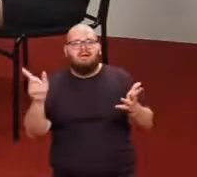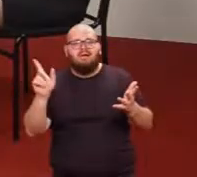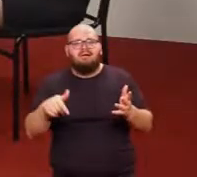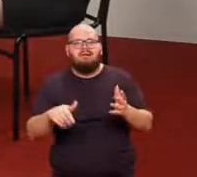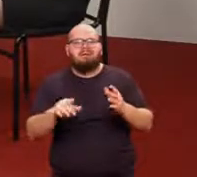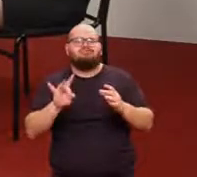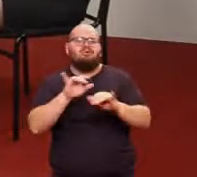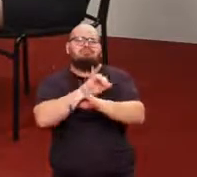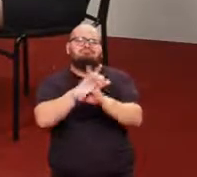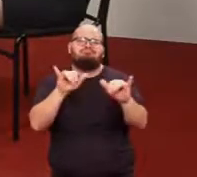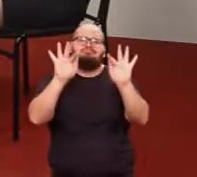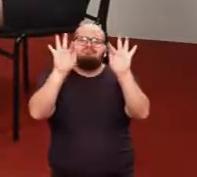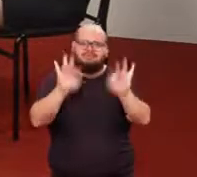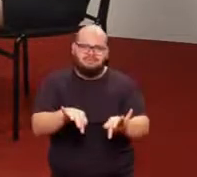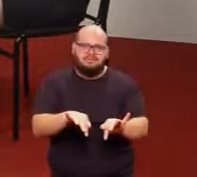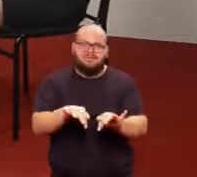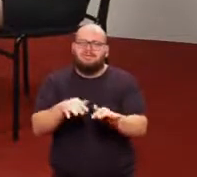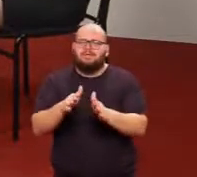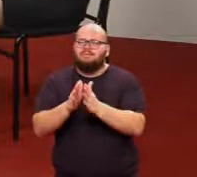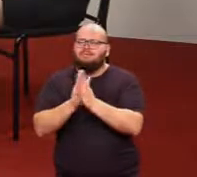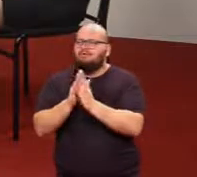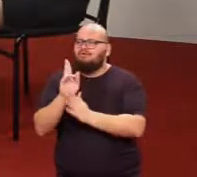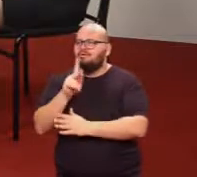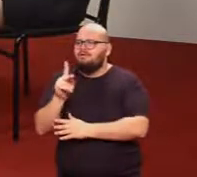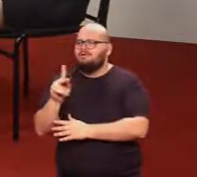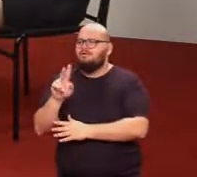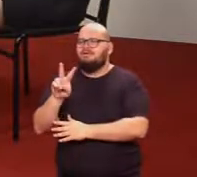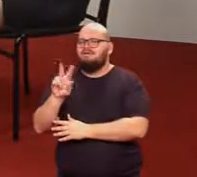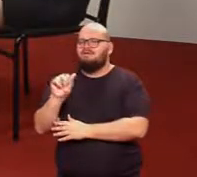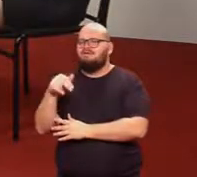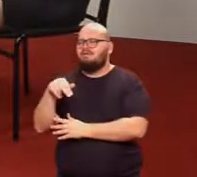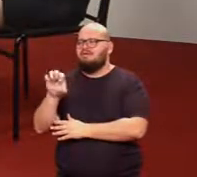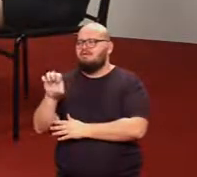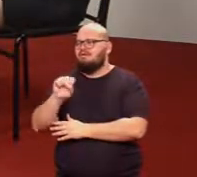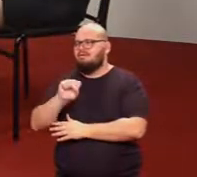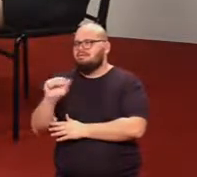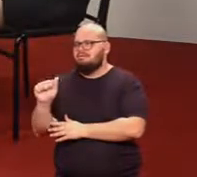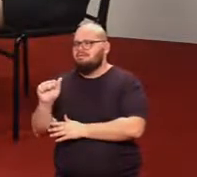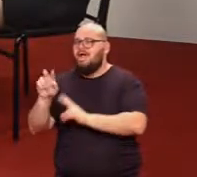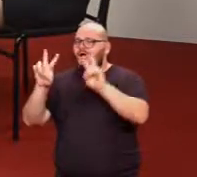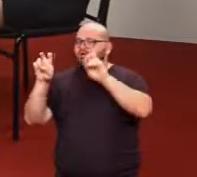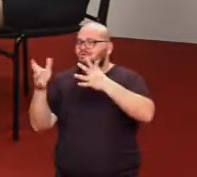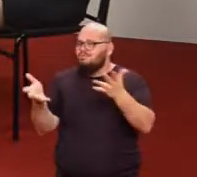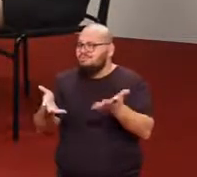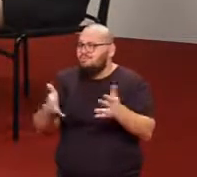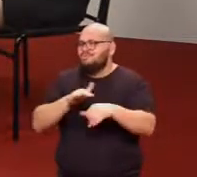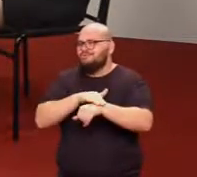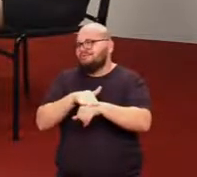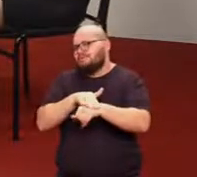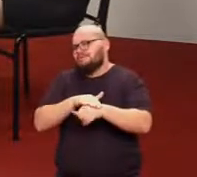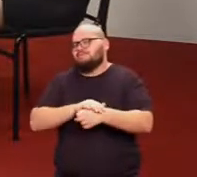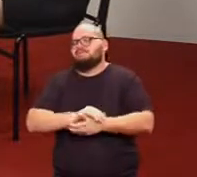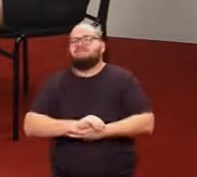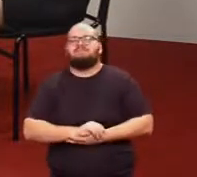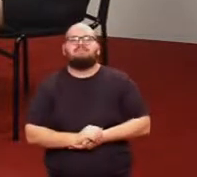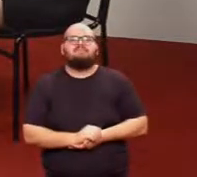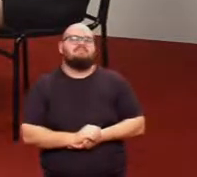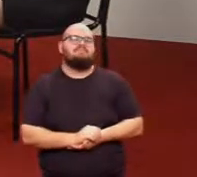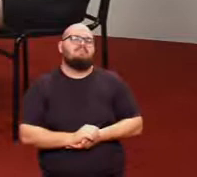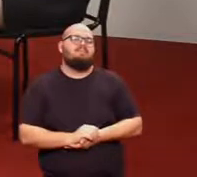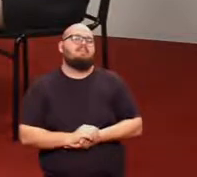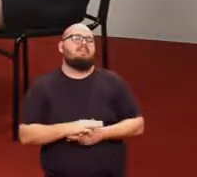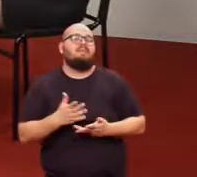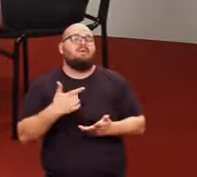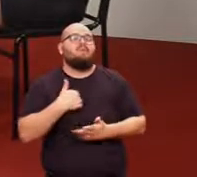Ok, nós vamos então agora para o recado final. Professora Vanessa, qual é o seu recado final sobre esse tema que nós